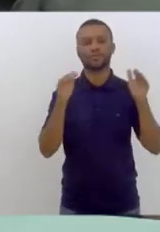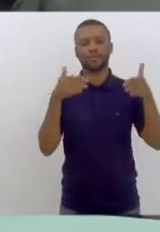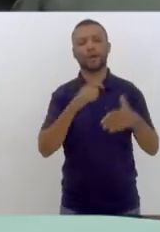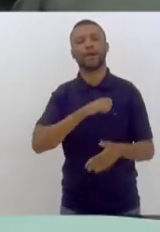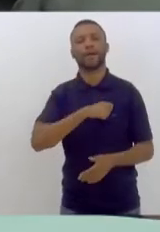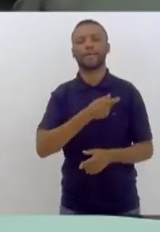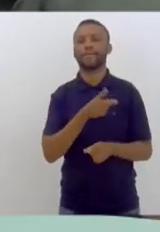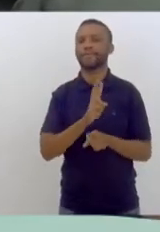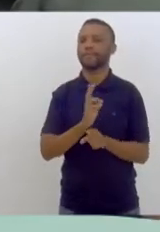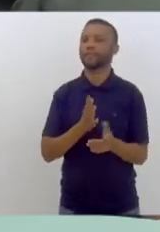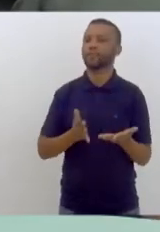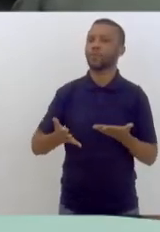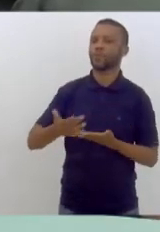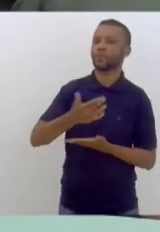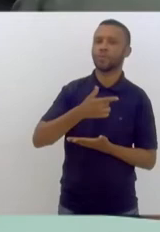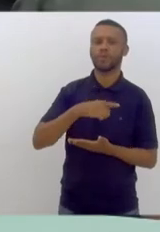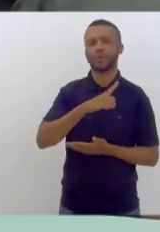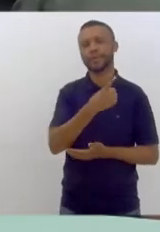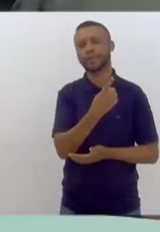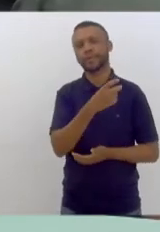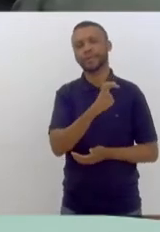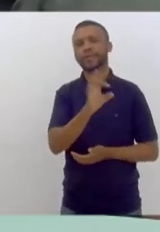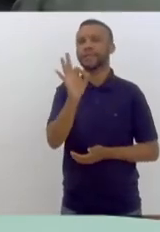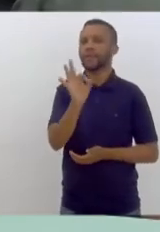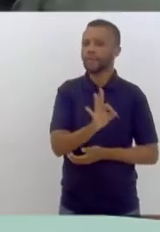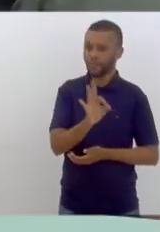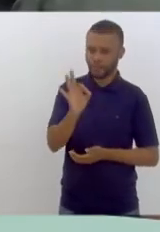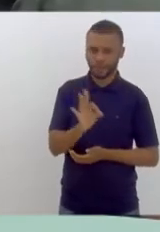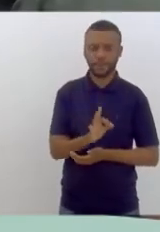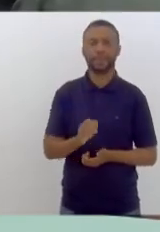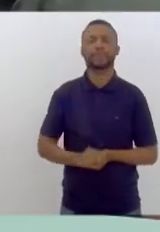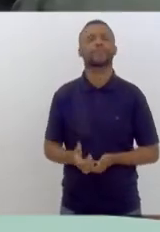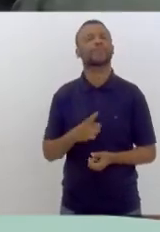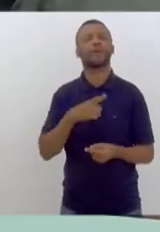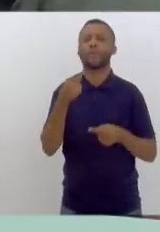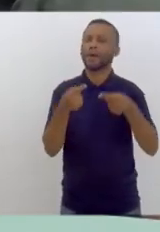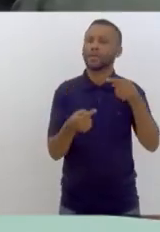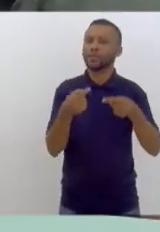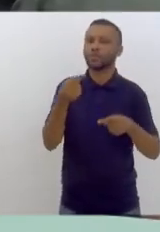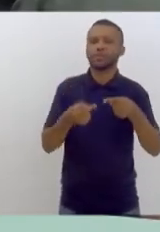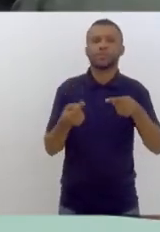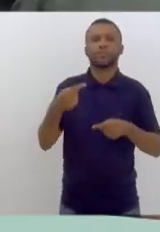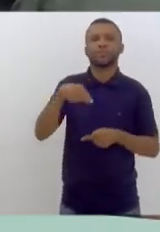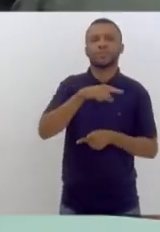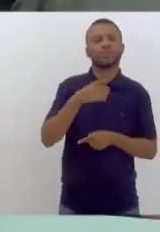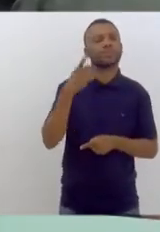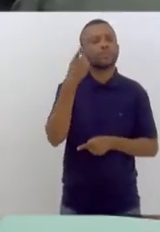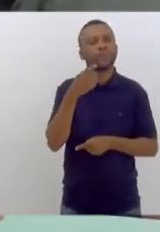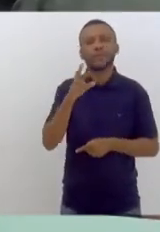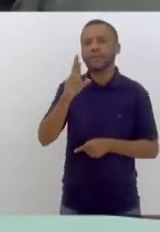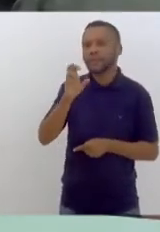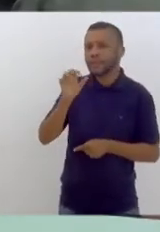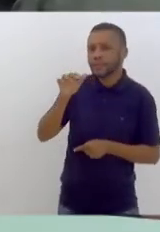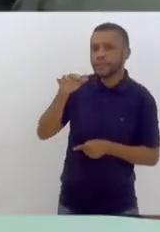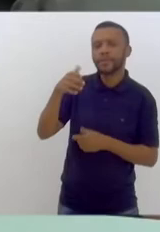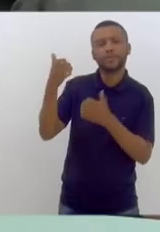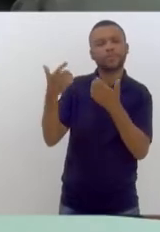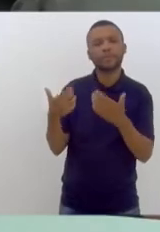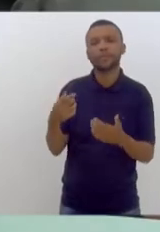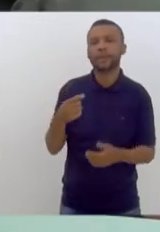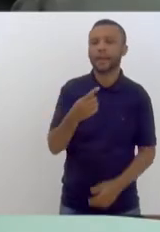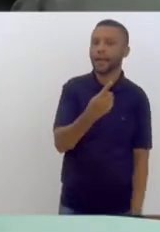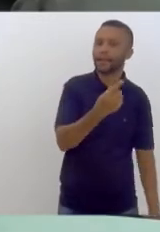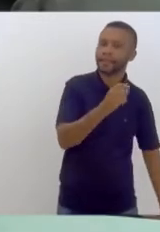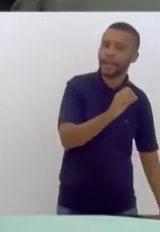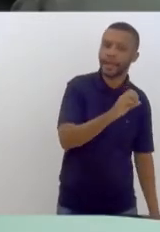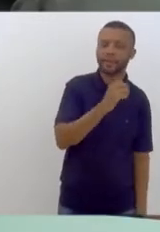novo, sobre aqueles 15%, né? Então, tem uma discussão aí que o deputado Renan trouxe, que é os 10 ou 15